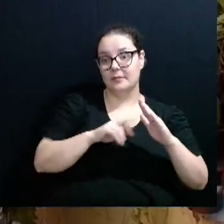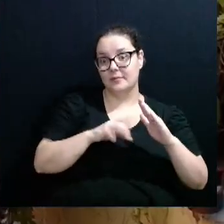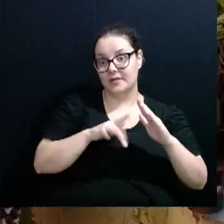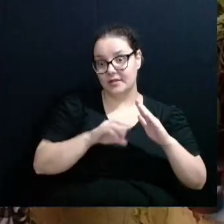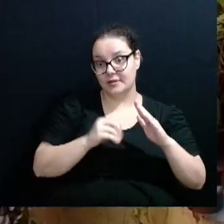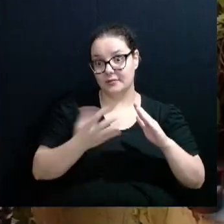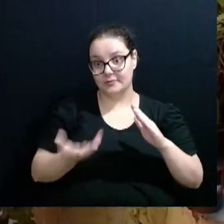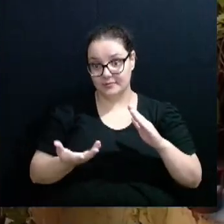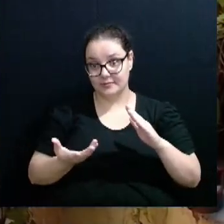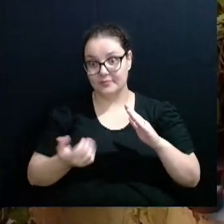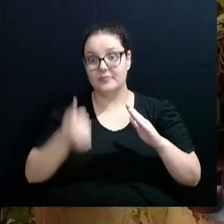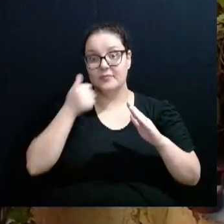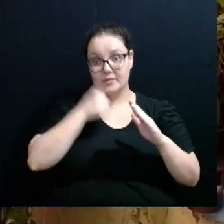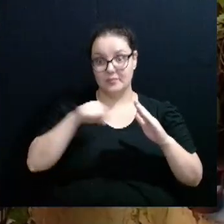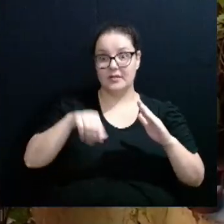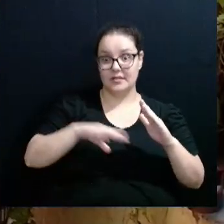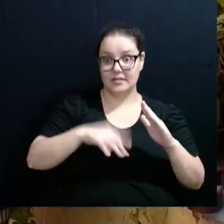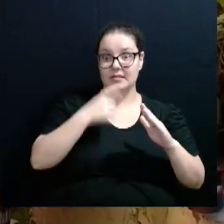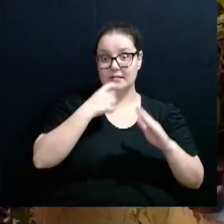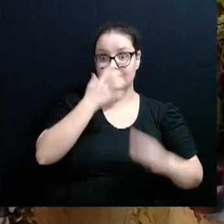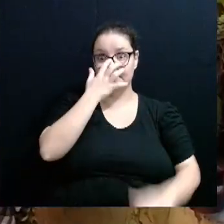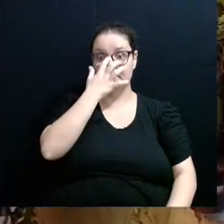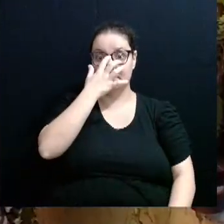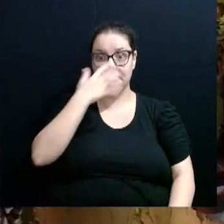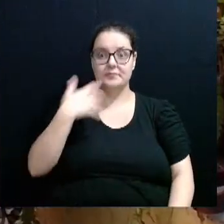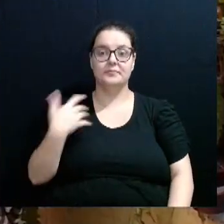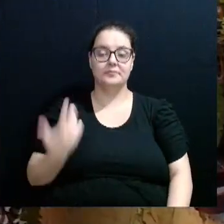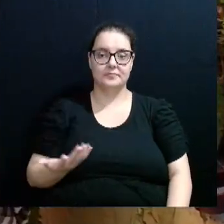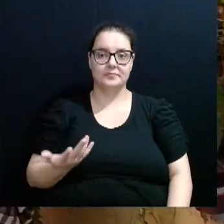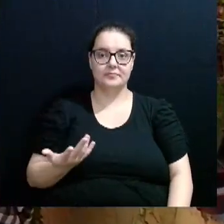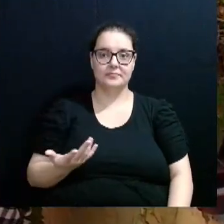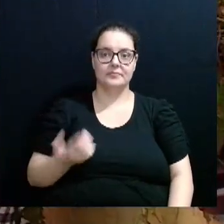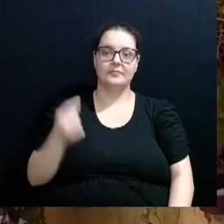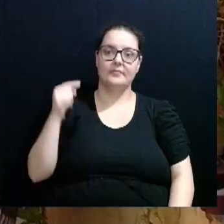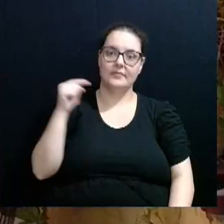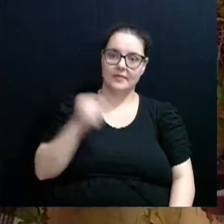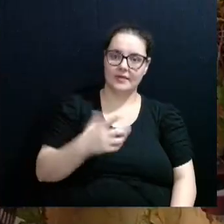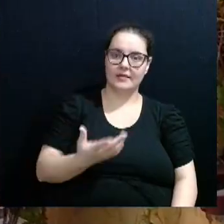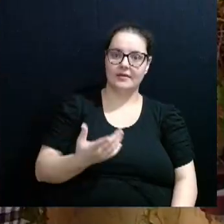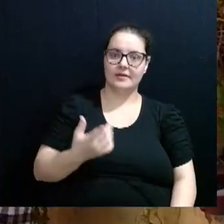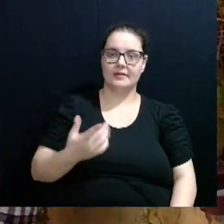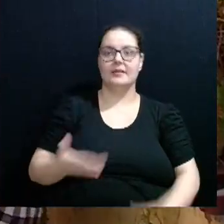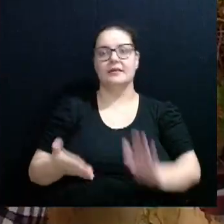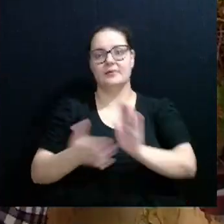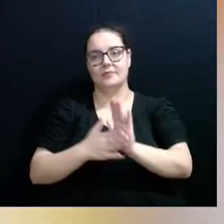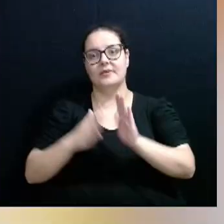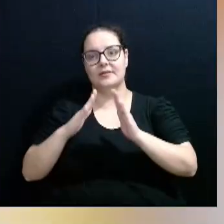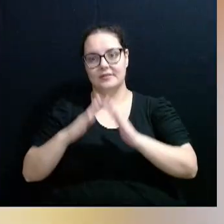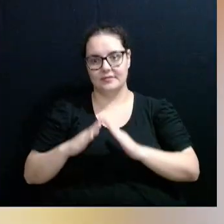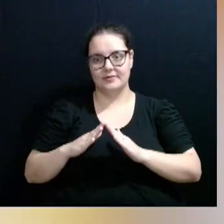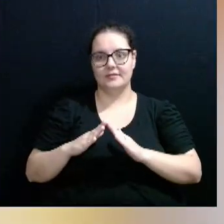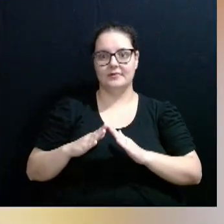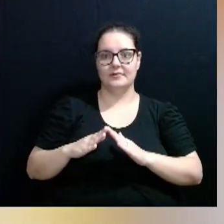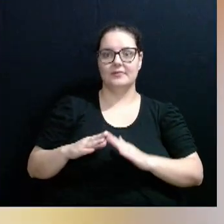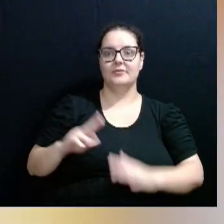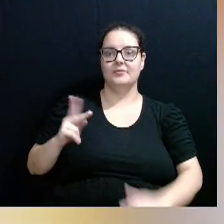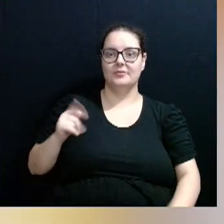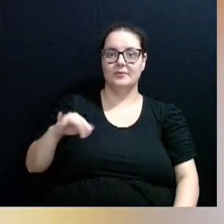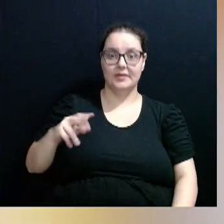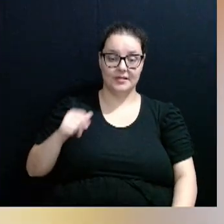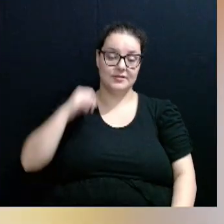mulheres aqui em Campinas mesmo. E foi de lá que surgiu a proposta de morar aqui na residência do Aja.